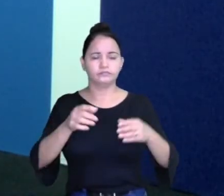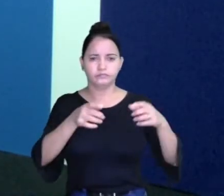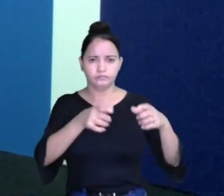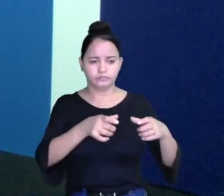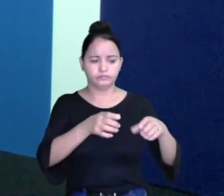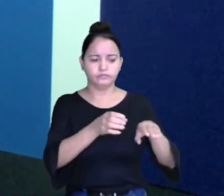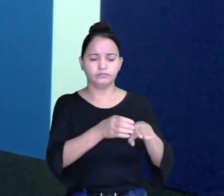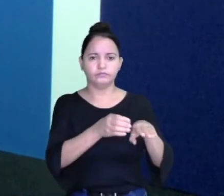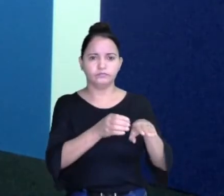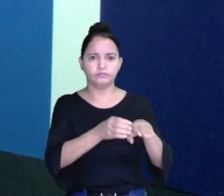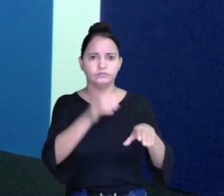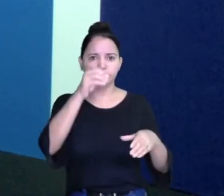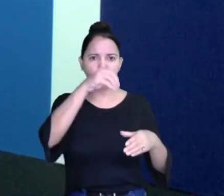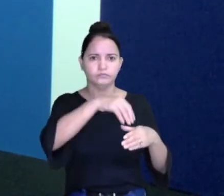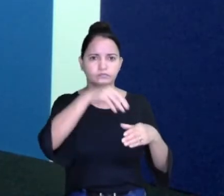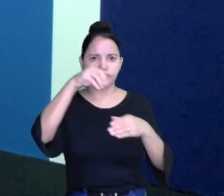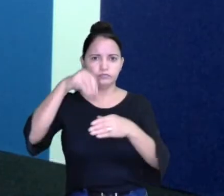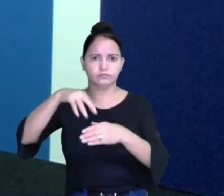potinho.